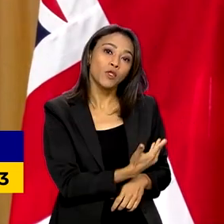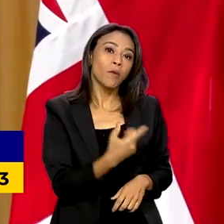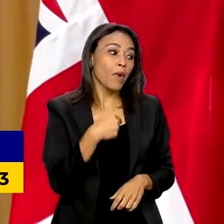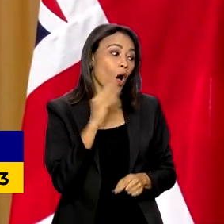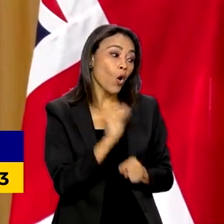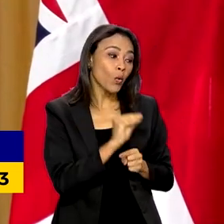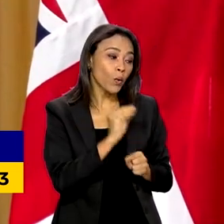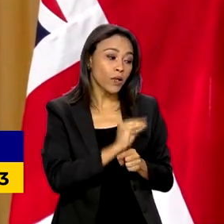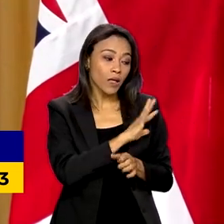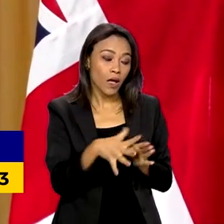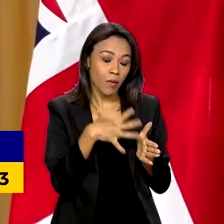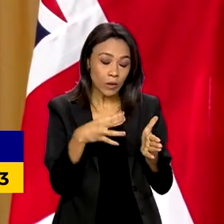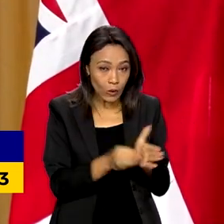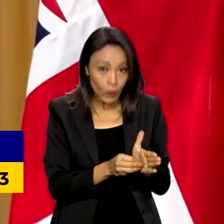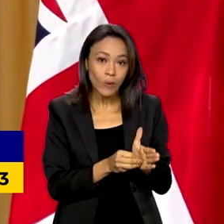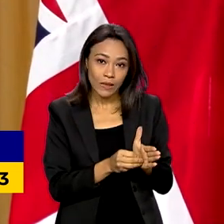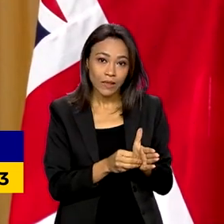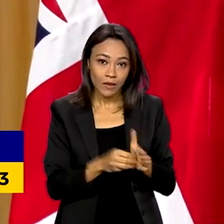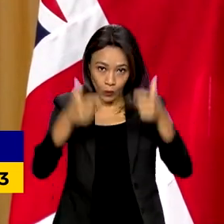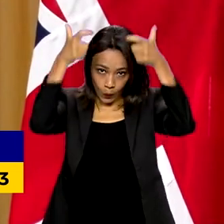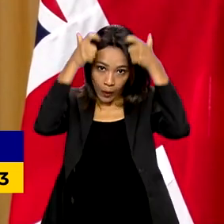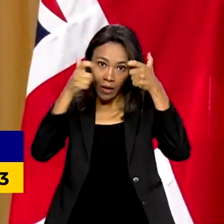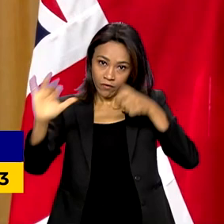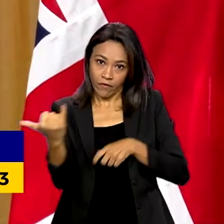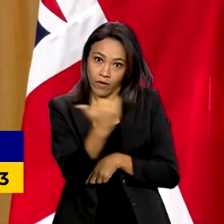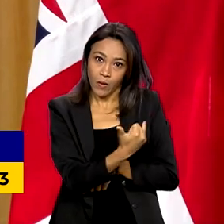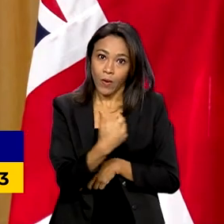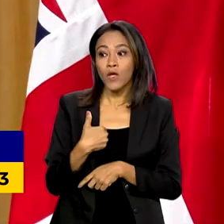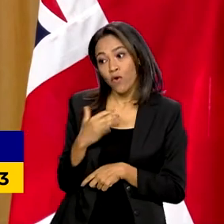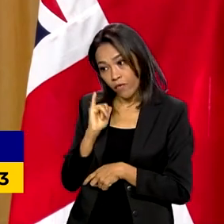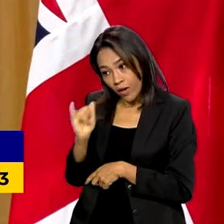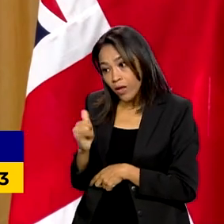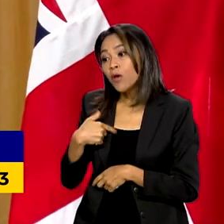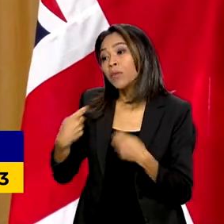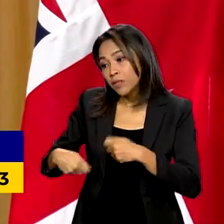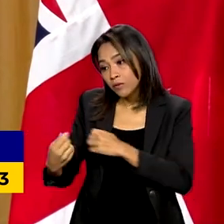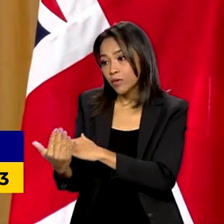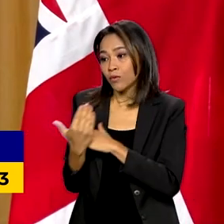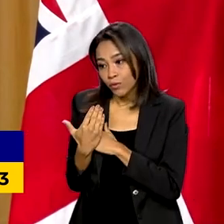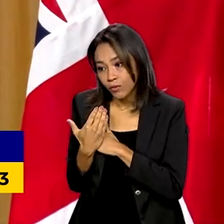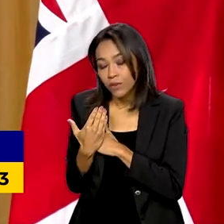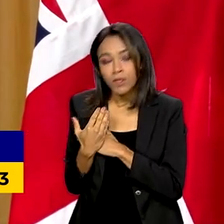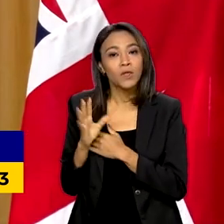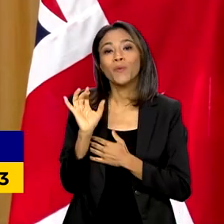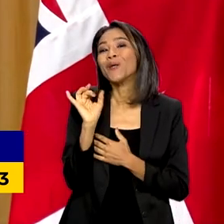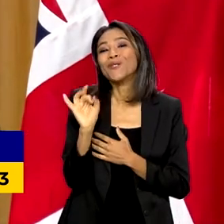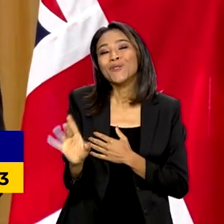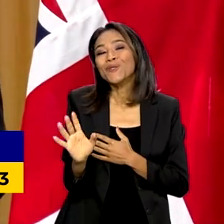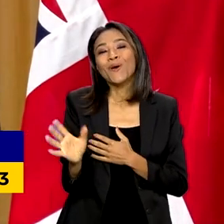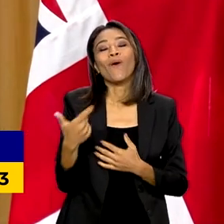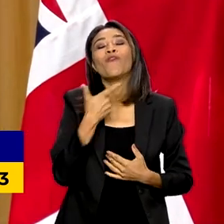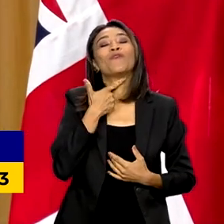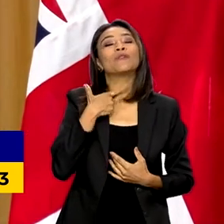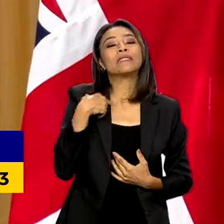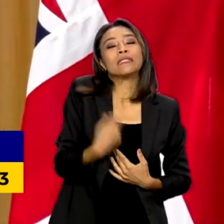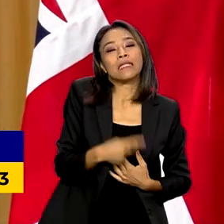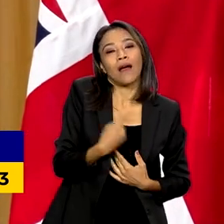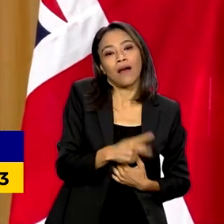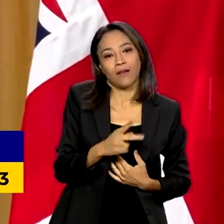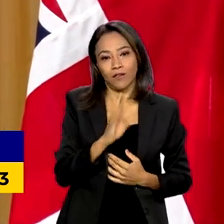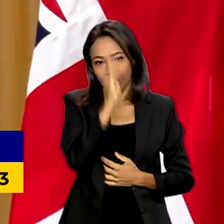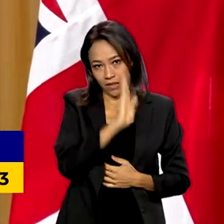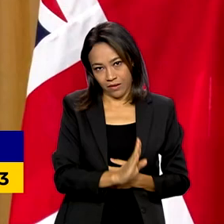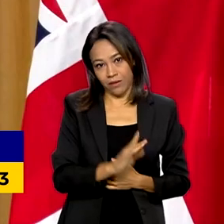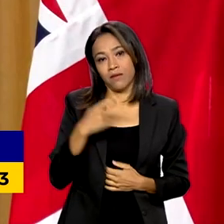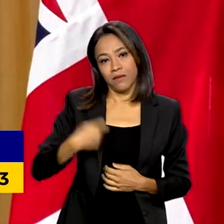cuidar da Amazônia e eu falei eu preciso de ajuda não é só a nossa vontade eu preciso de ajuda